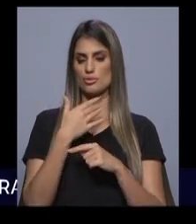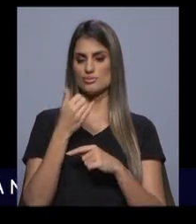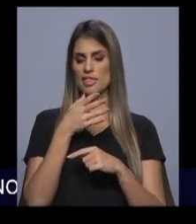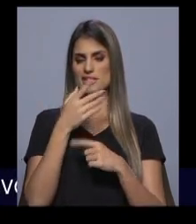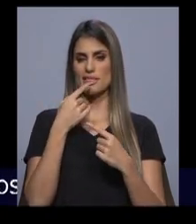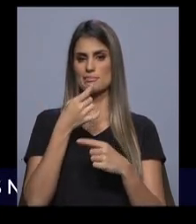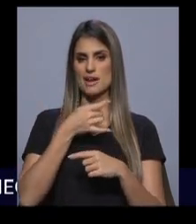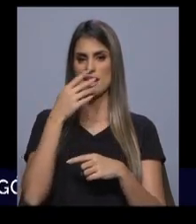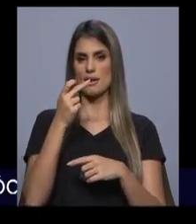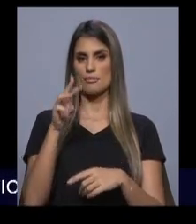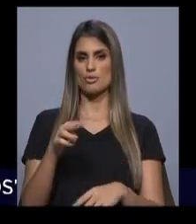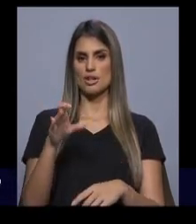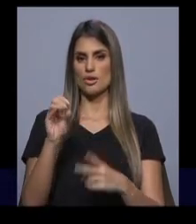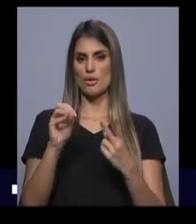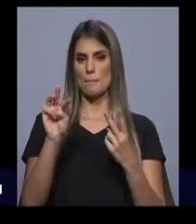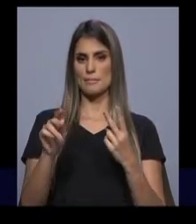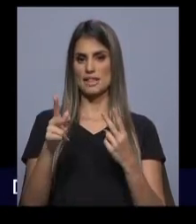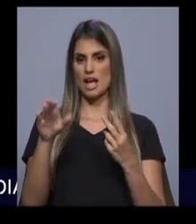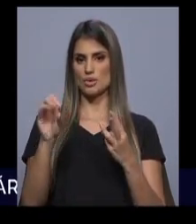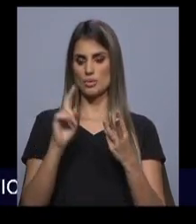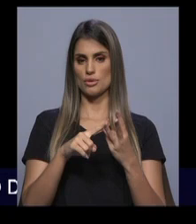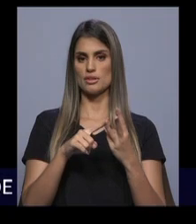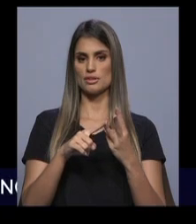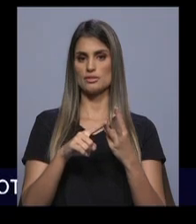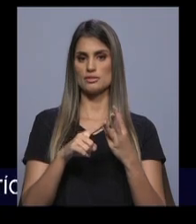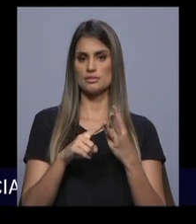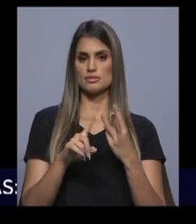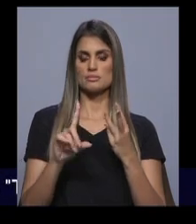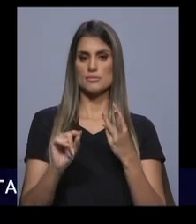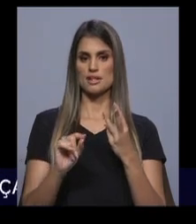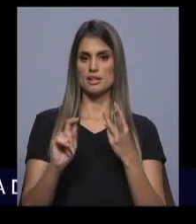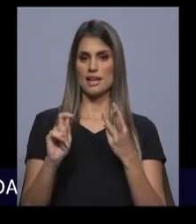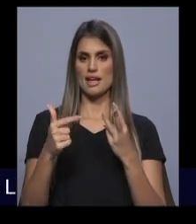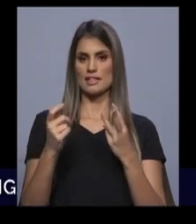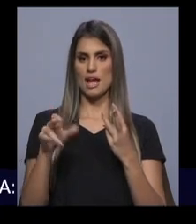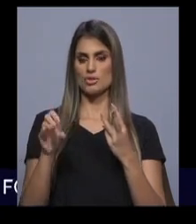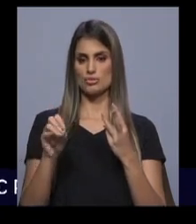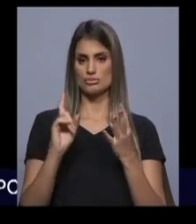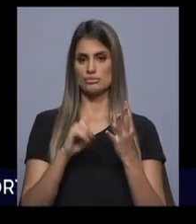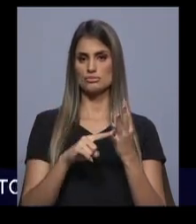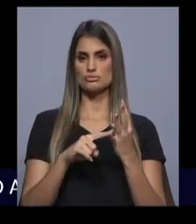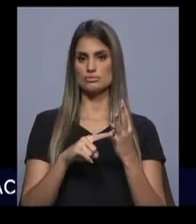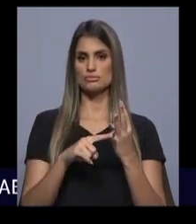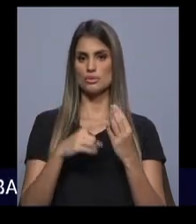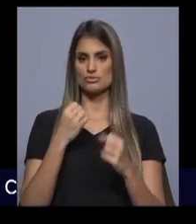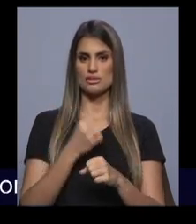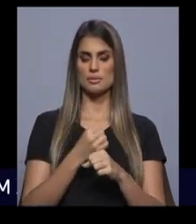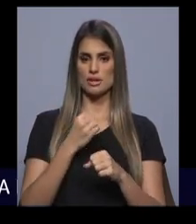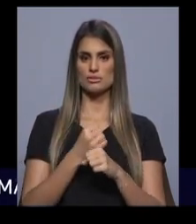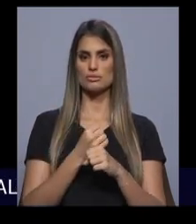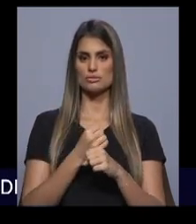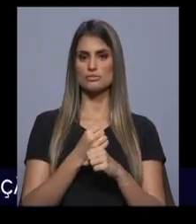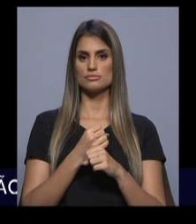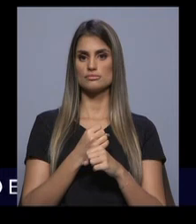manhã, amoníaco, metano e eventualmente até etano. É um trabalho que ainda está a ser